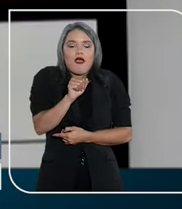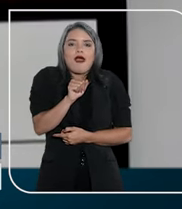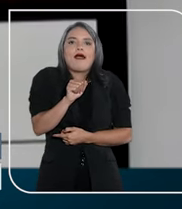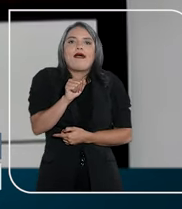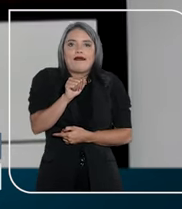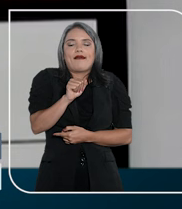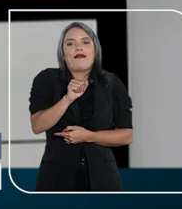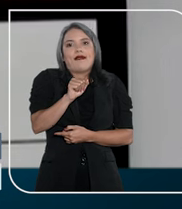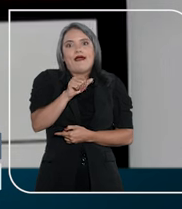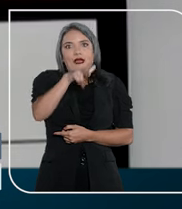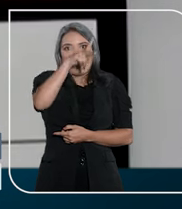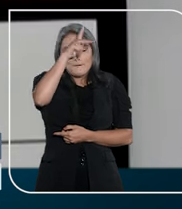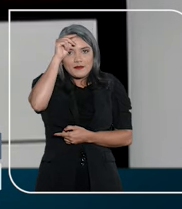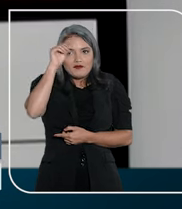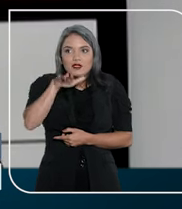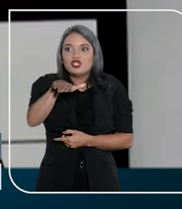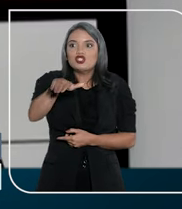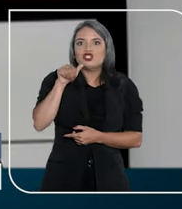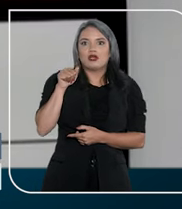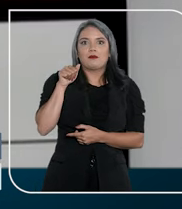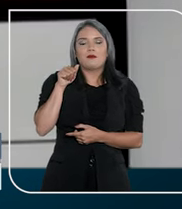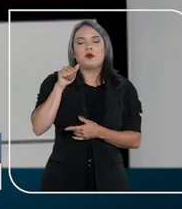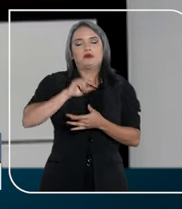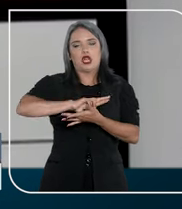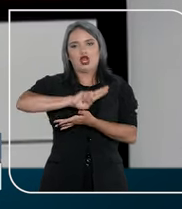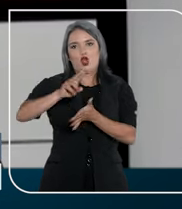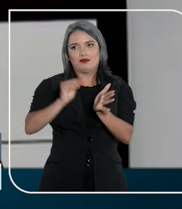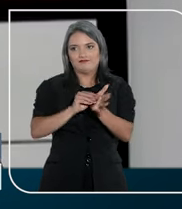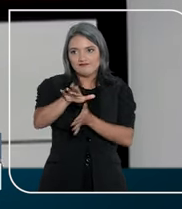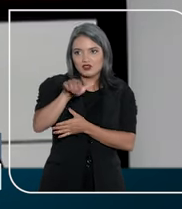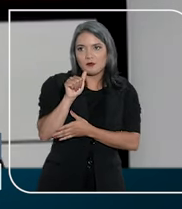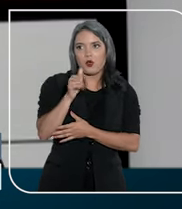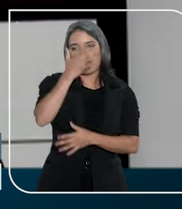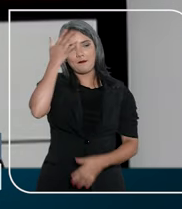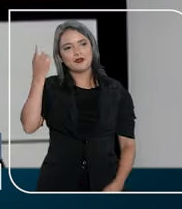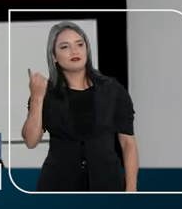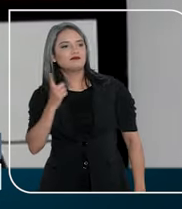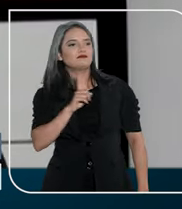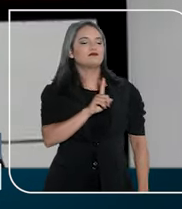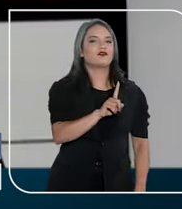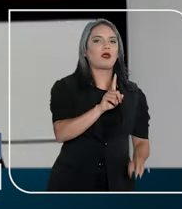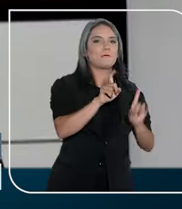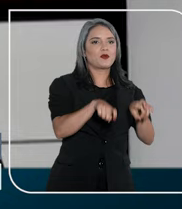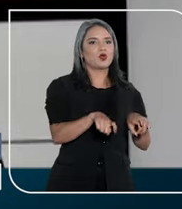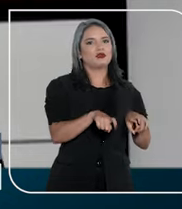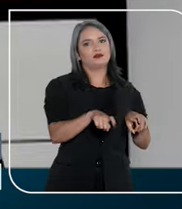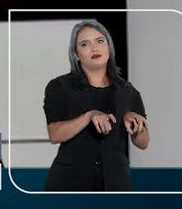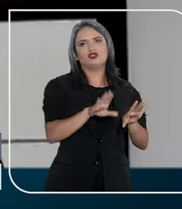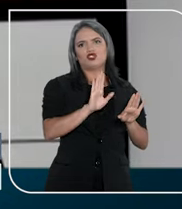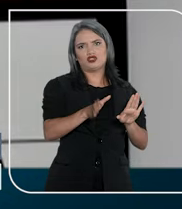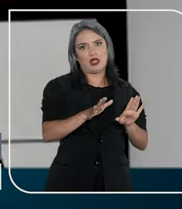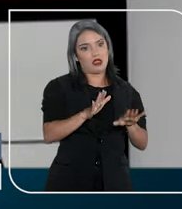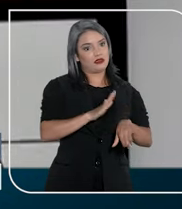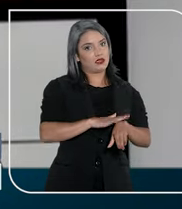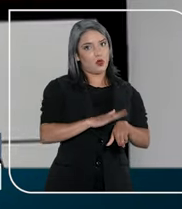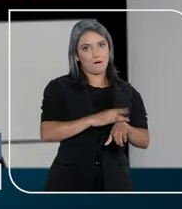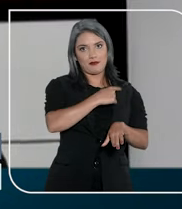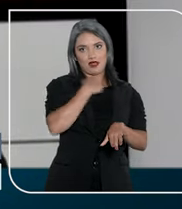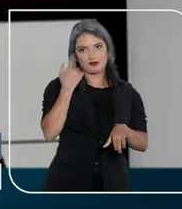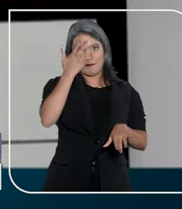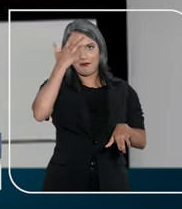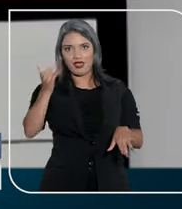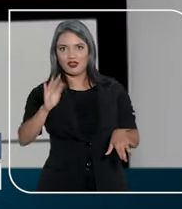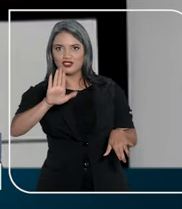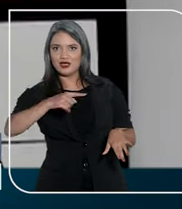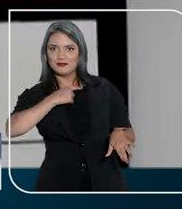publica o ato de nomeação. Esse sujeito vai se apresentar para tomar posse? depois de já expirado o prazo do concurso. Aqui